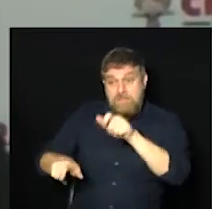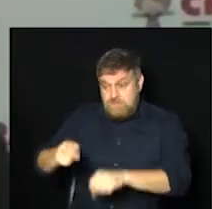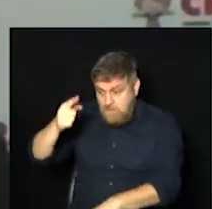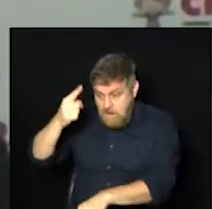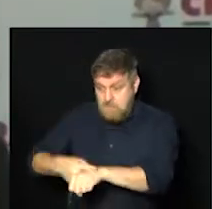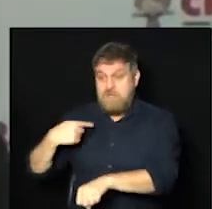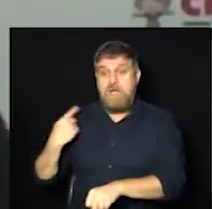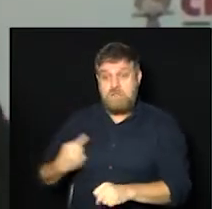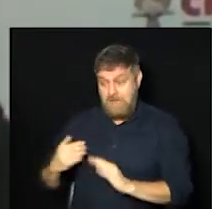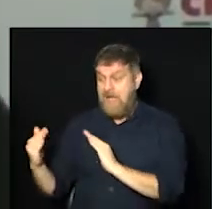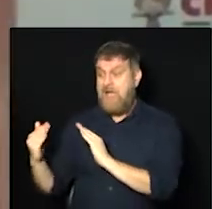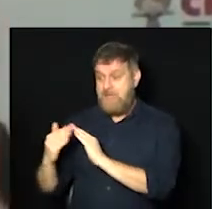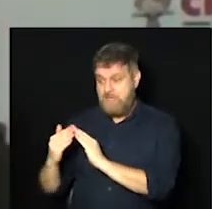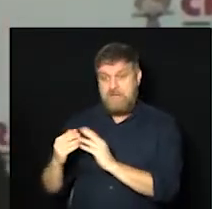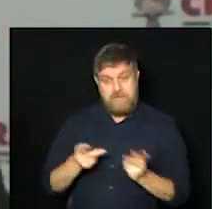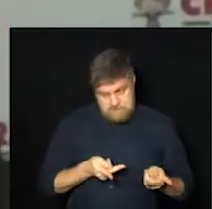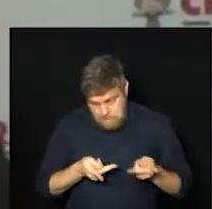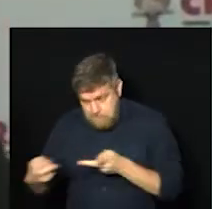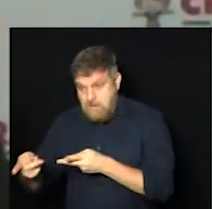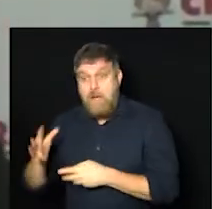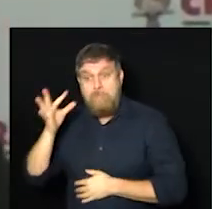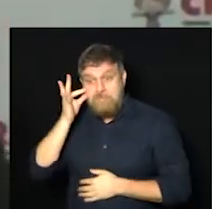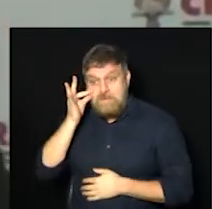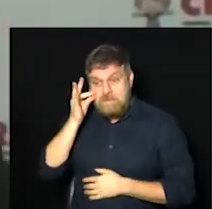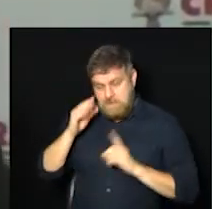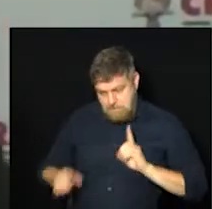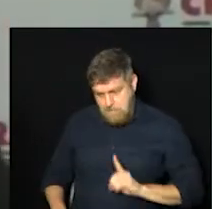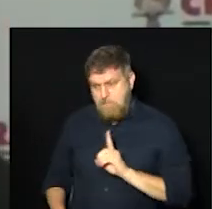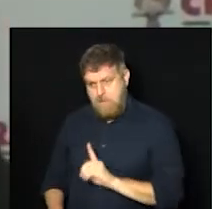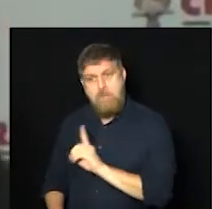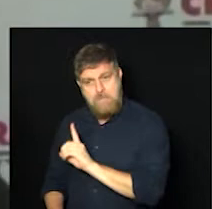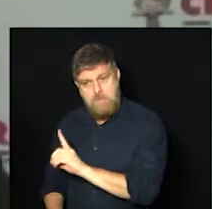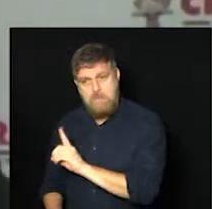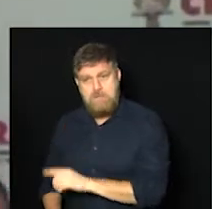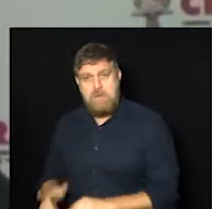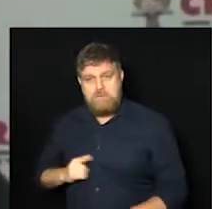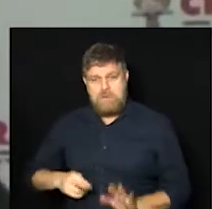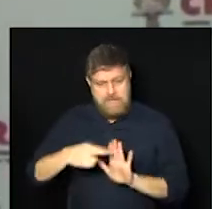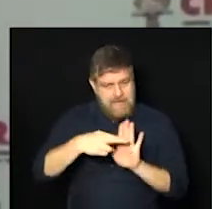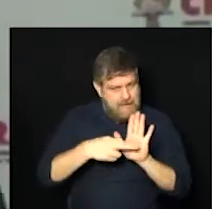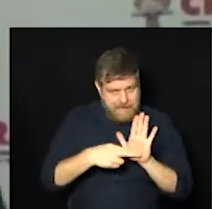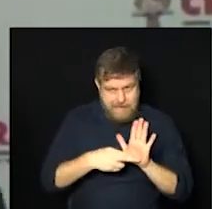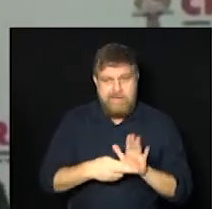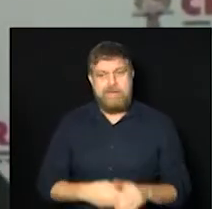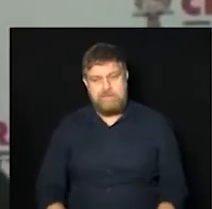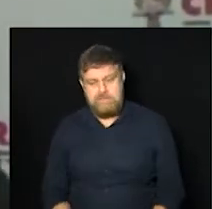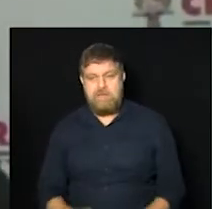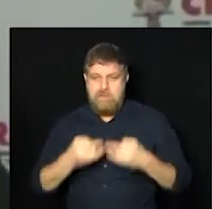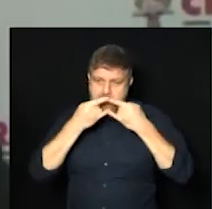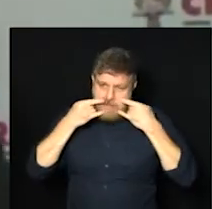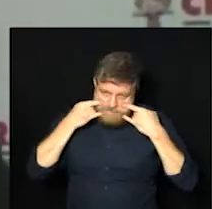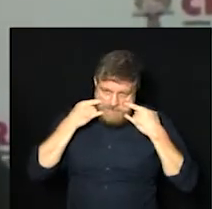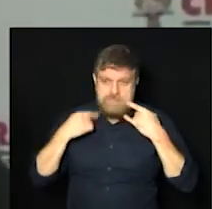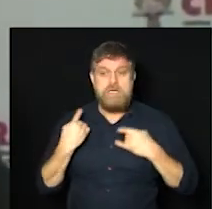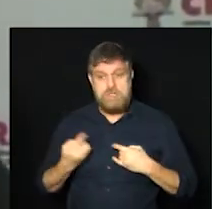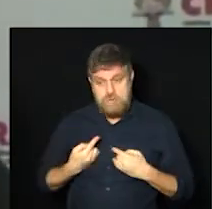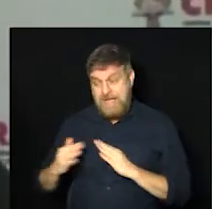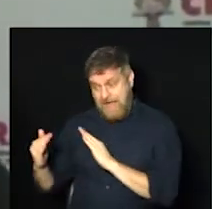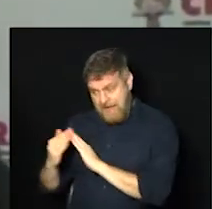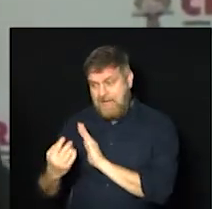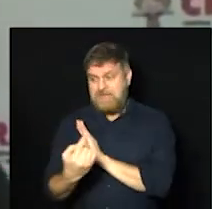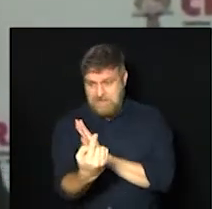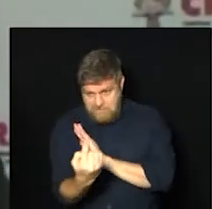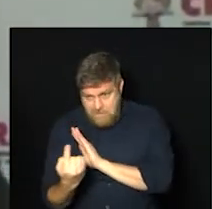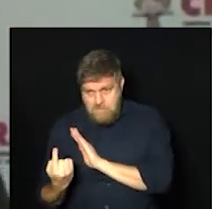as visitas domiciliares com todo o aparato, né, de proteção, como você mesmo diz, né, máscara indispensável e tudo mais. Mas